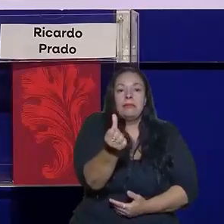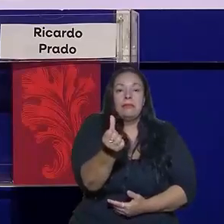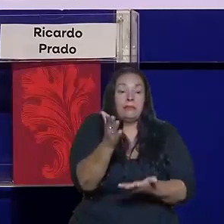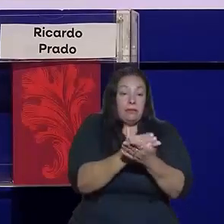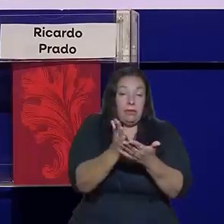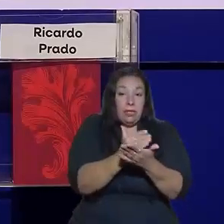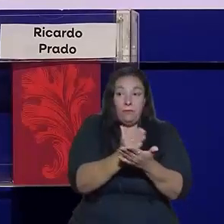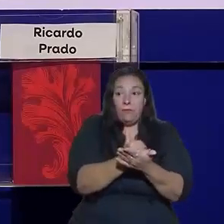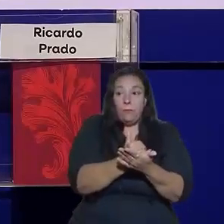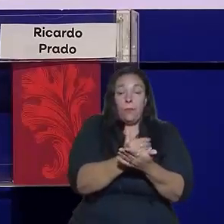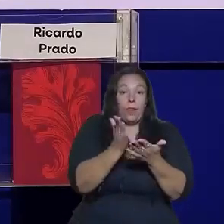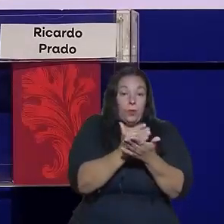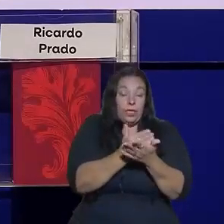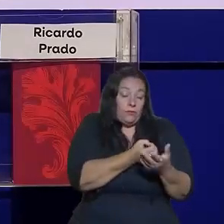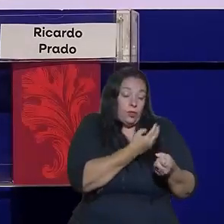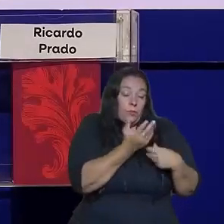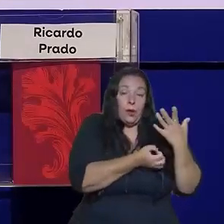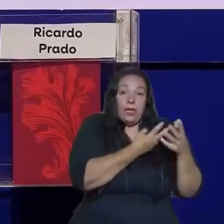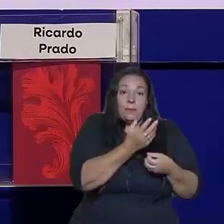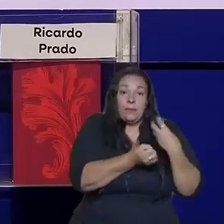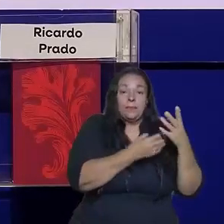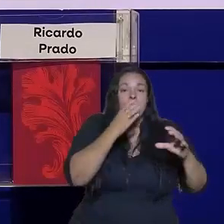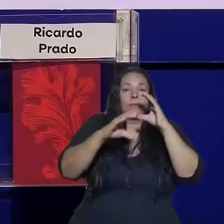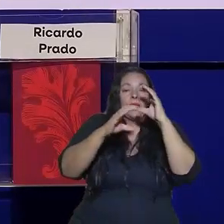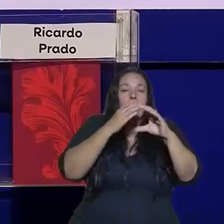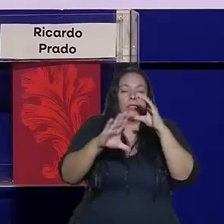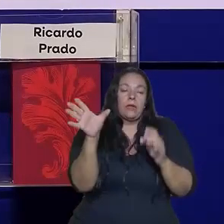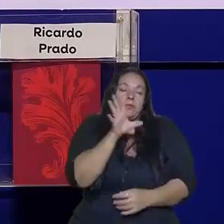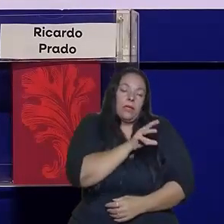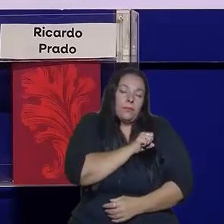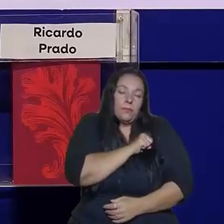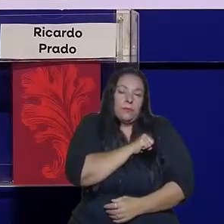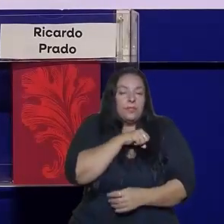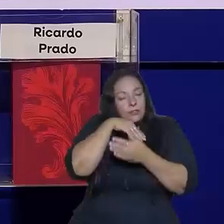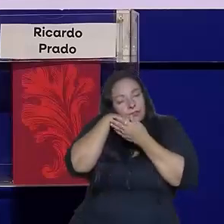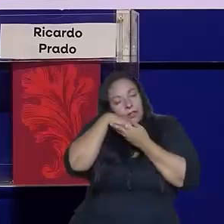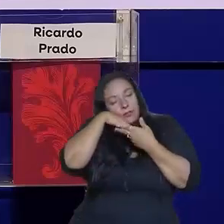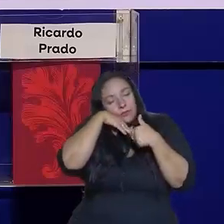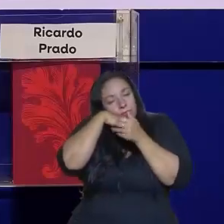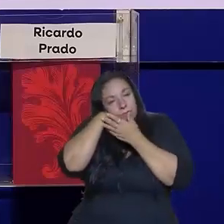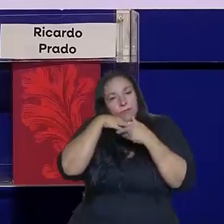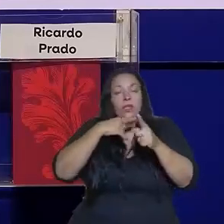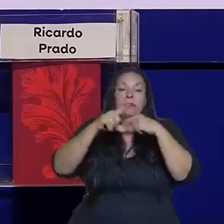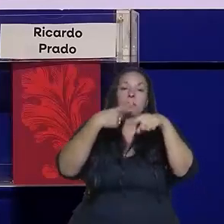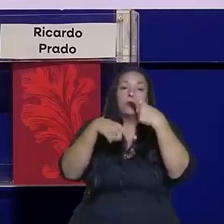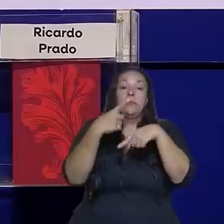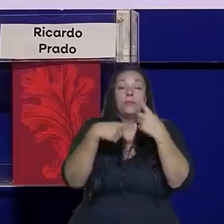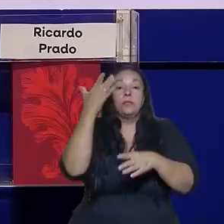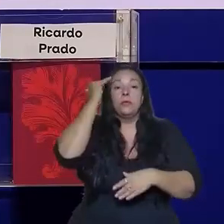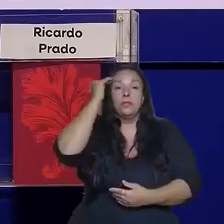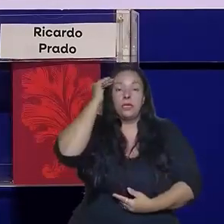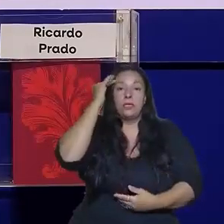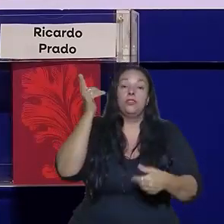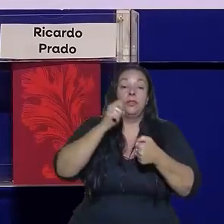também um livrinho de poemas, que se chama Canções de Amor e Dengo, e que depois, um tempo depois, eu entendi